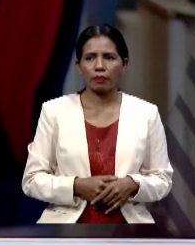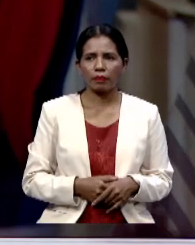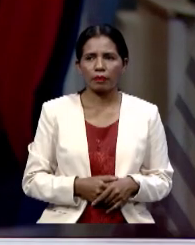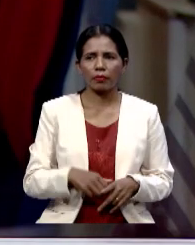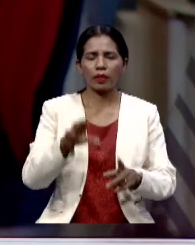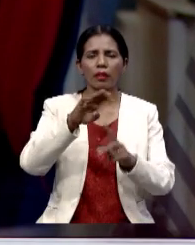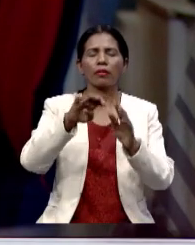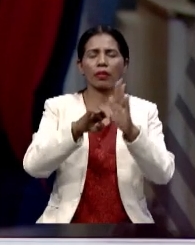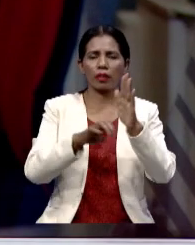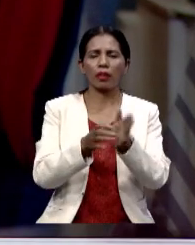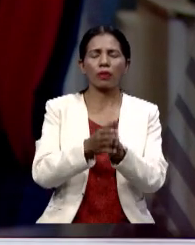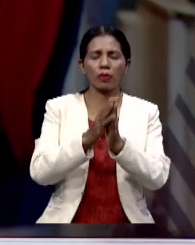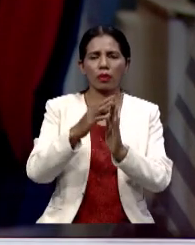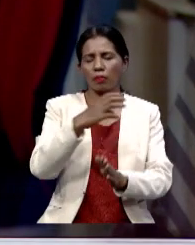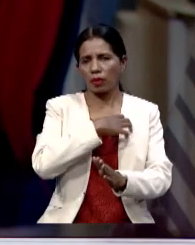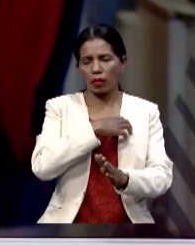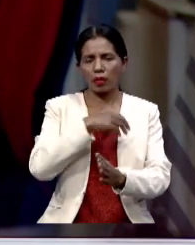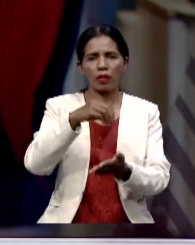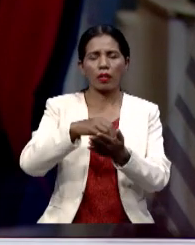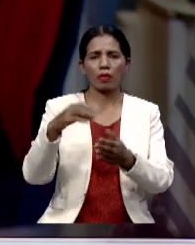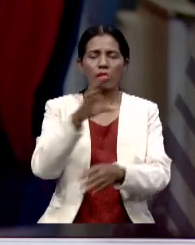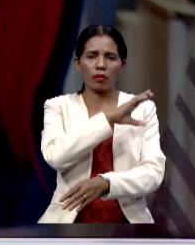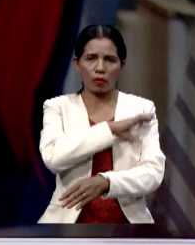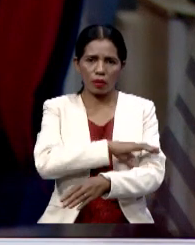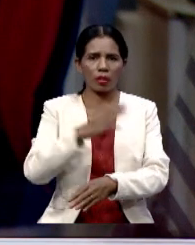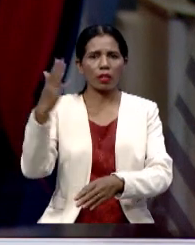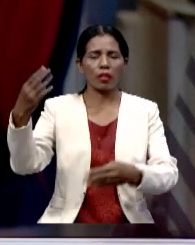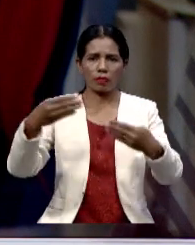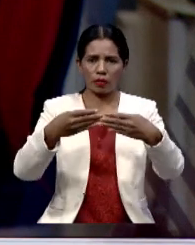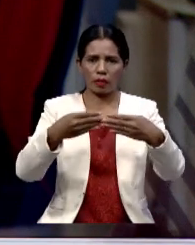Chefe Estado Russo Pentele e ator Força, Segurança e Fronteira.